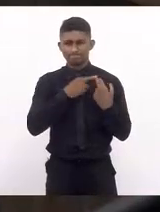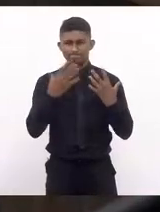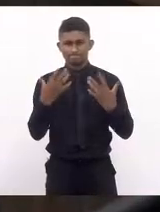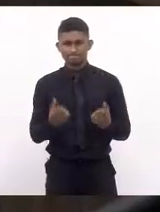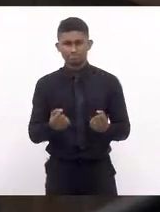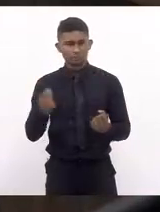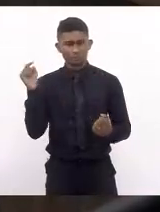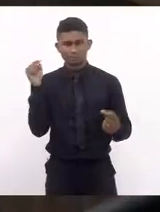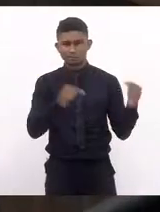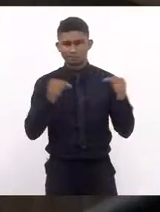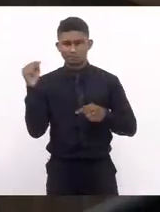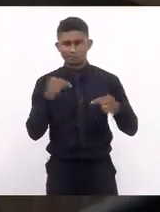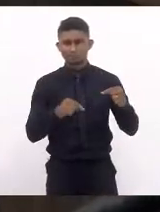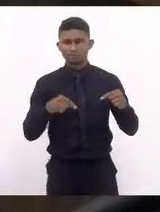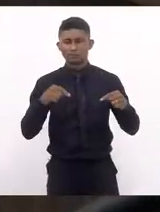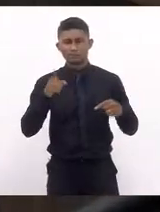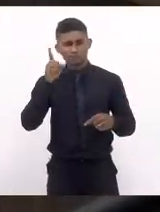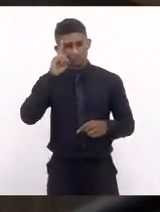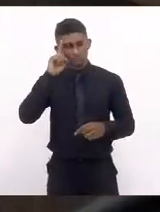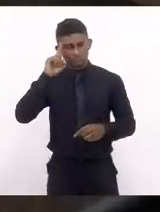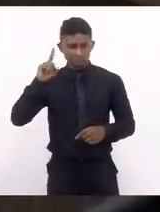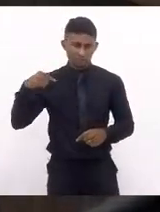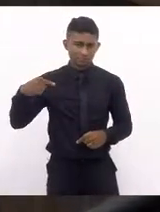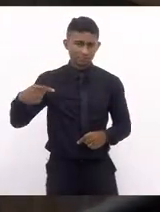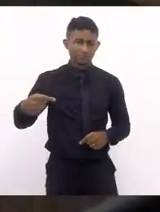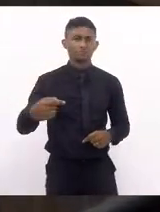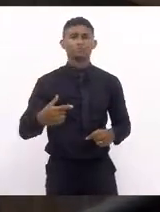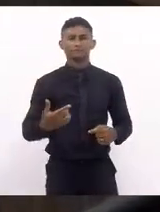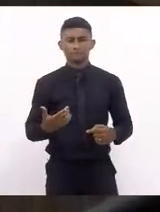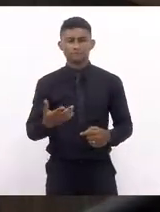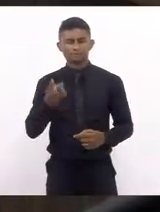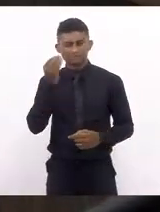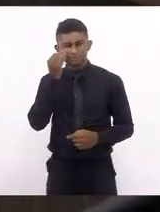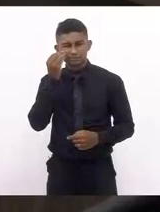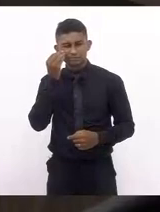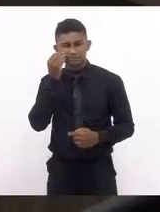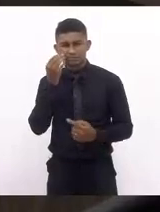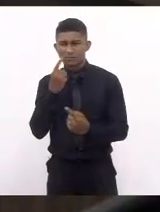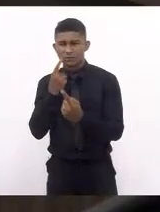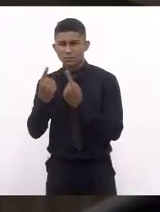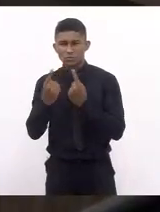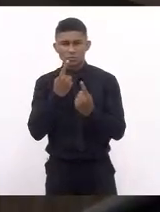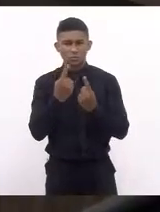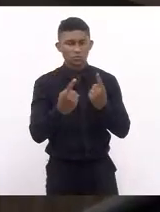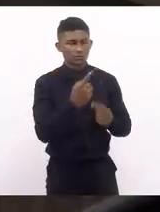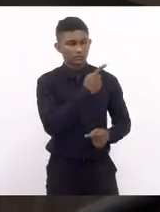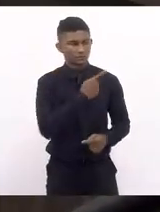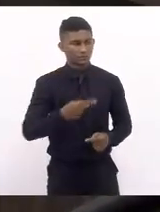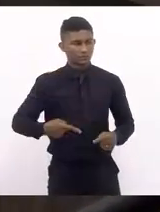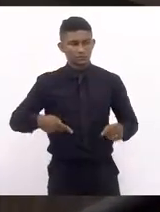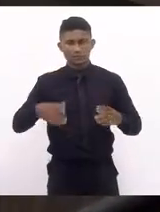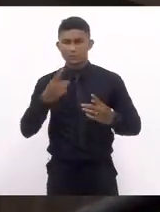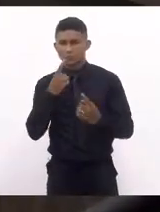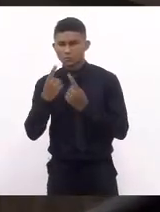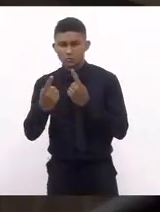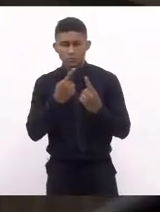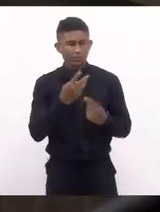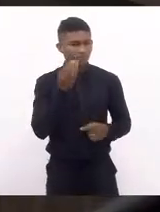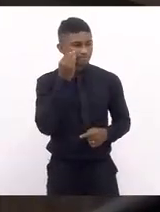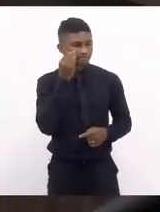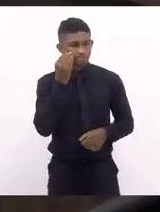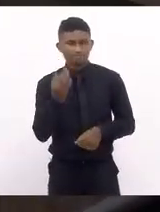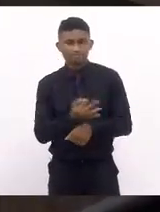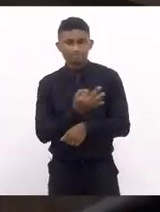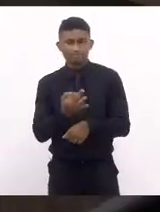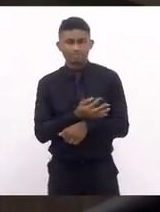estão aqui diapase a correndo gabinete conversando com a presidência a resistência